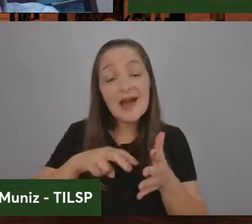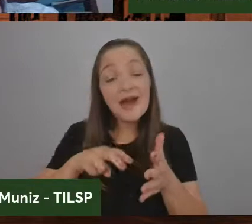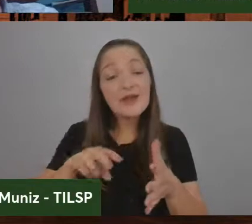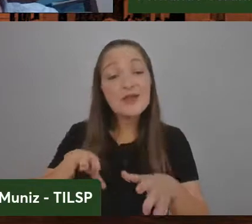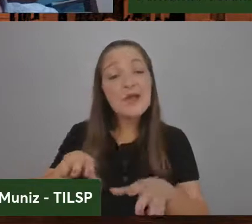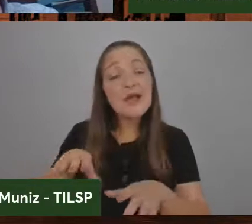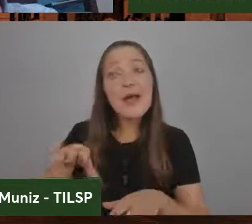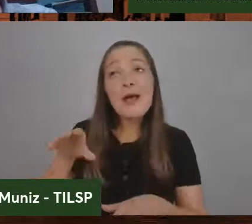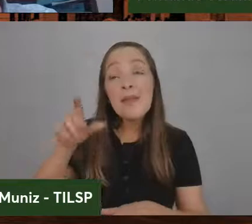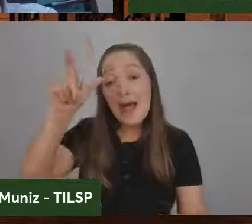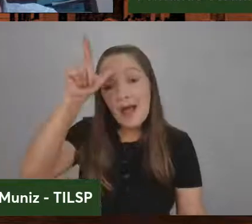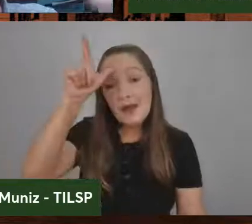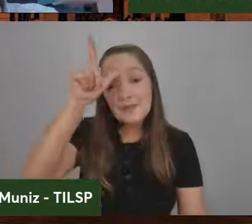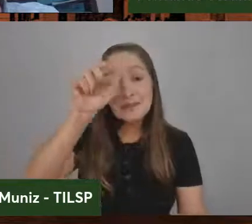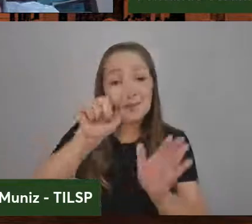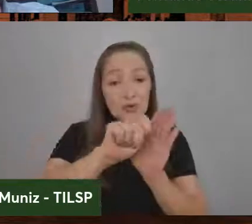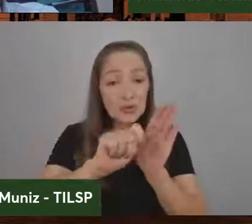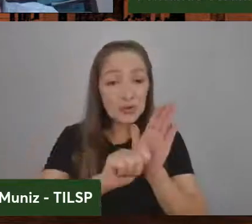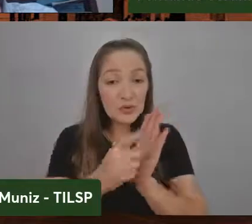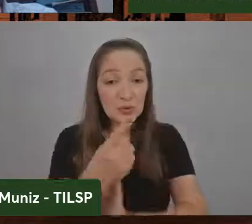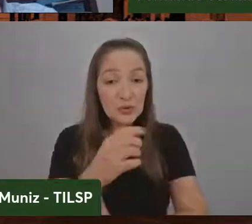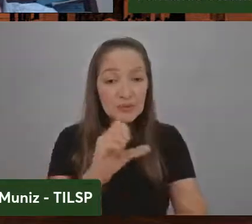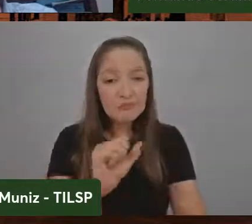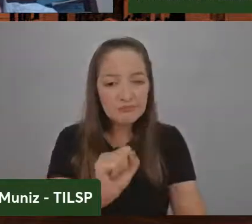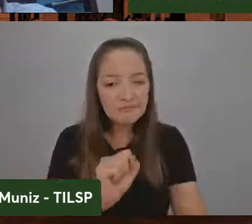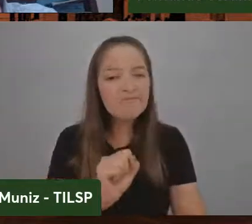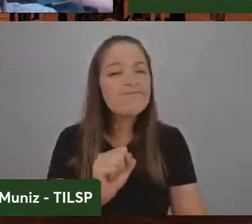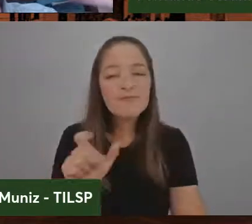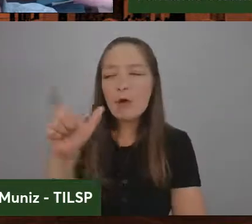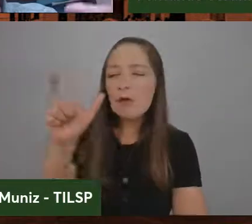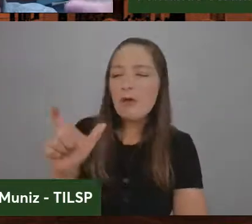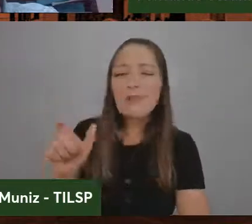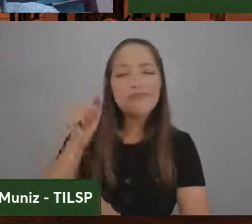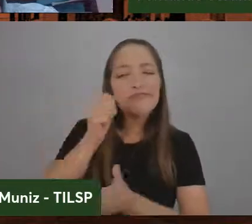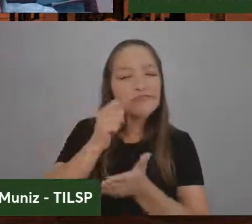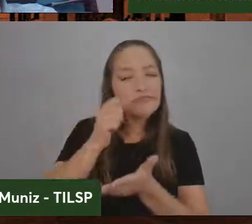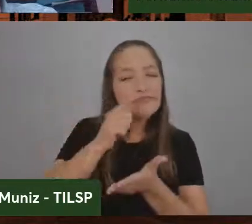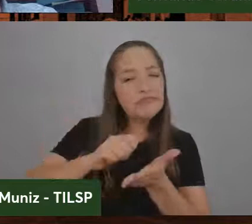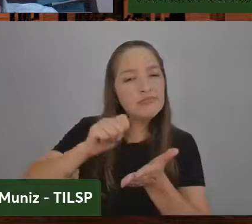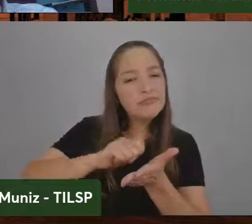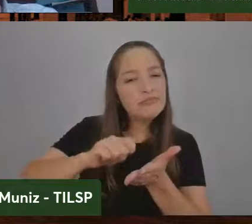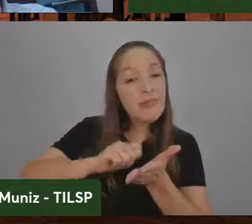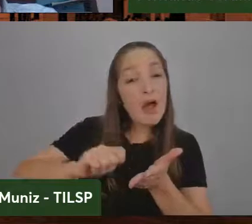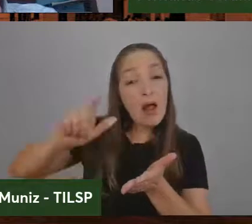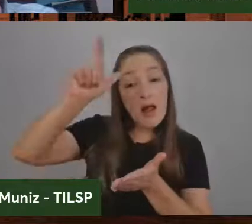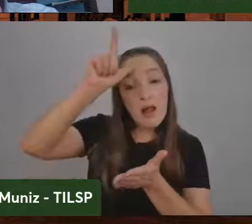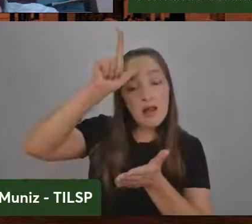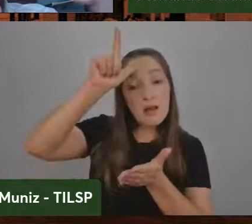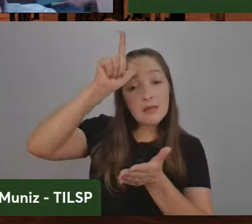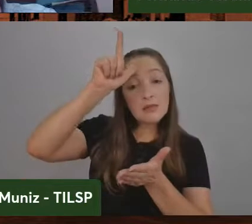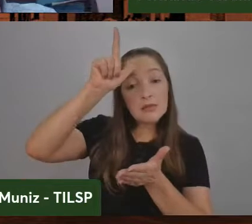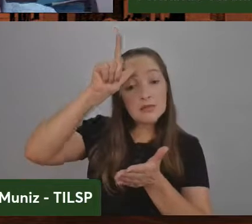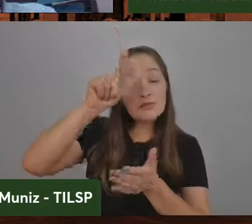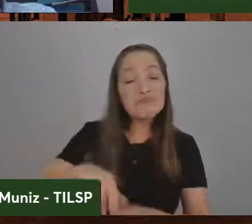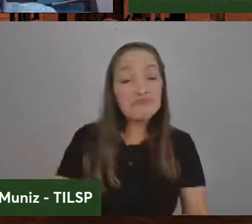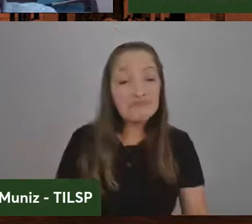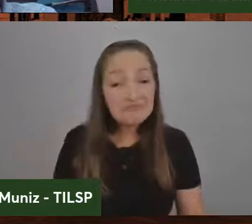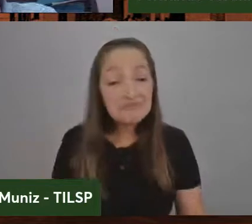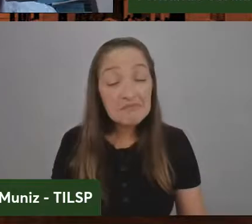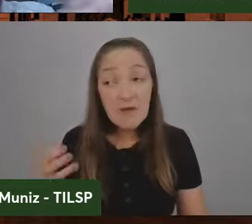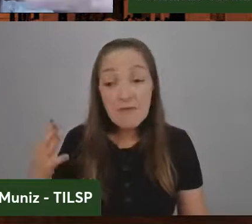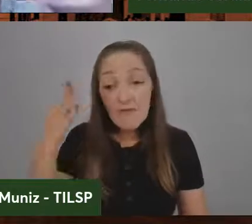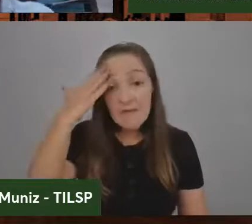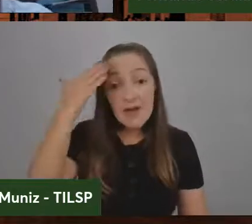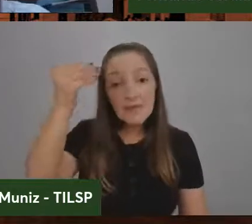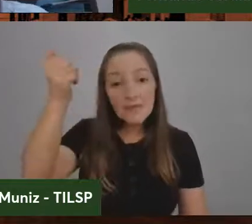no século XVIII, com um grande escritor alemão, o Goethe, e a partir daí o romance de formação